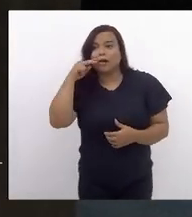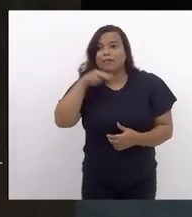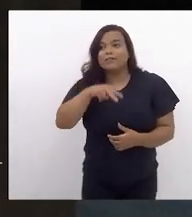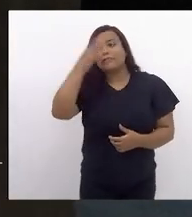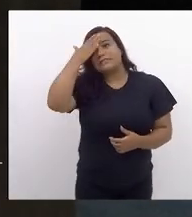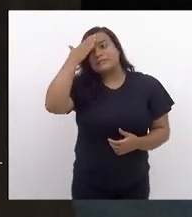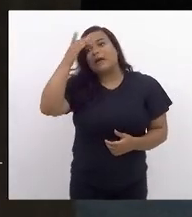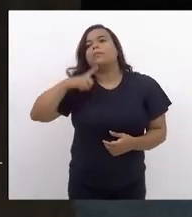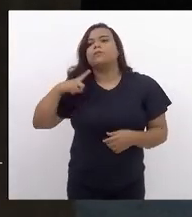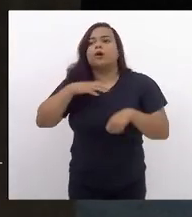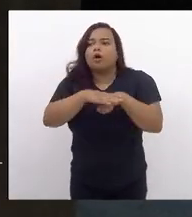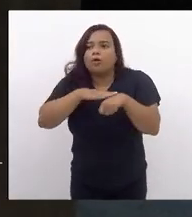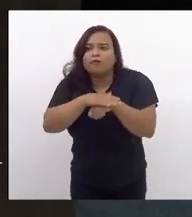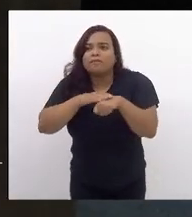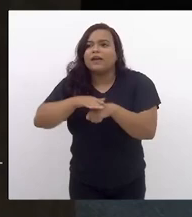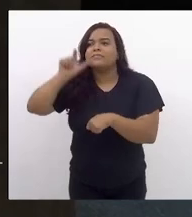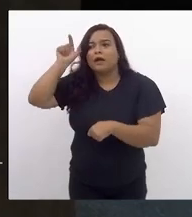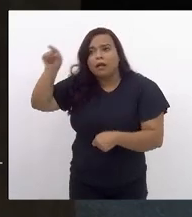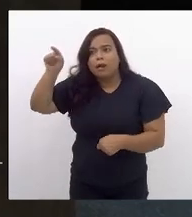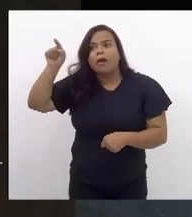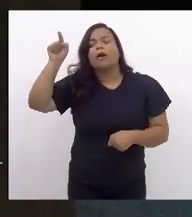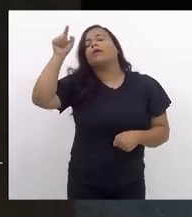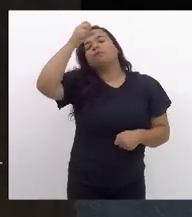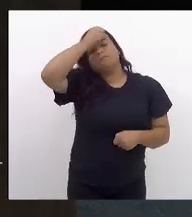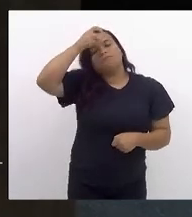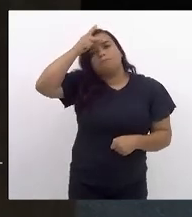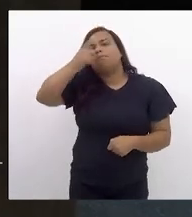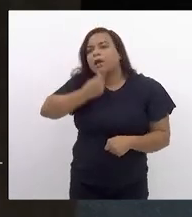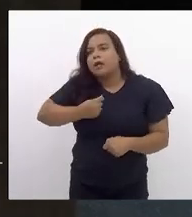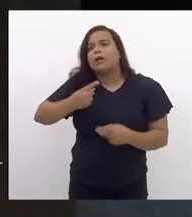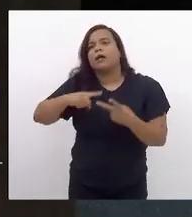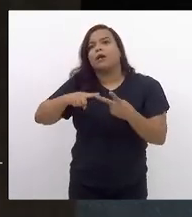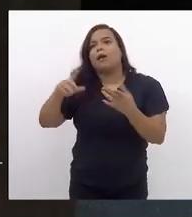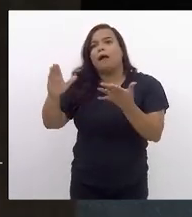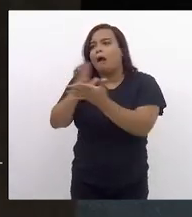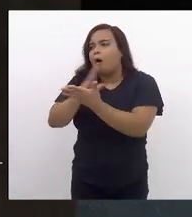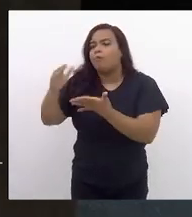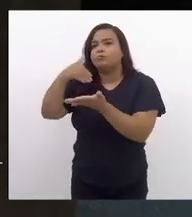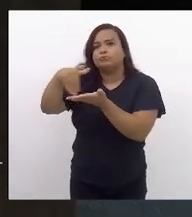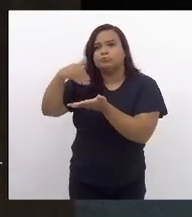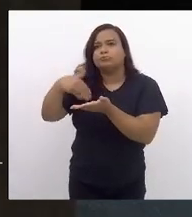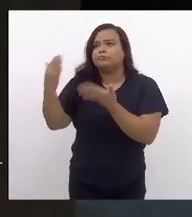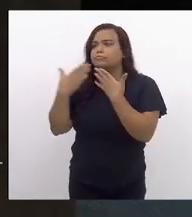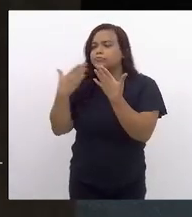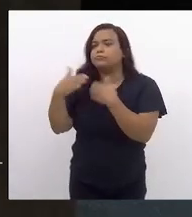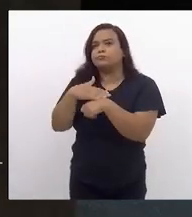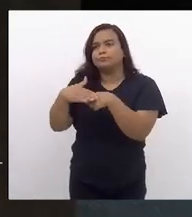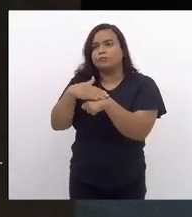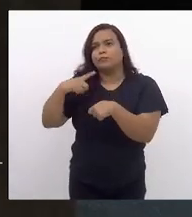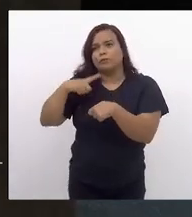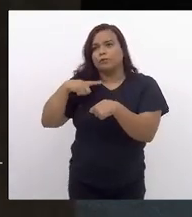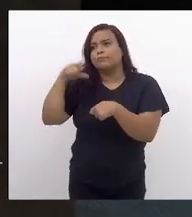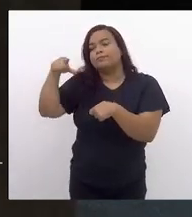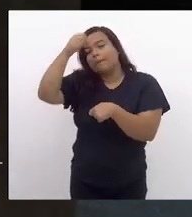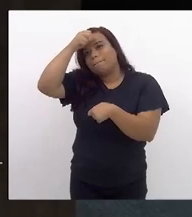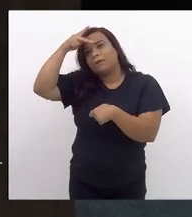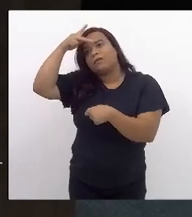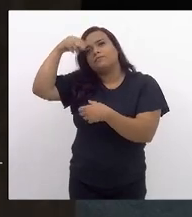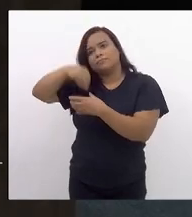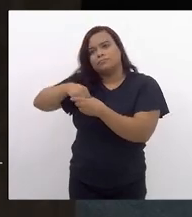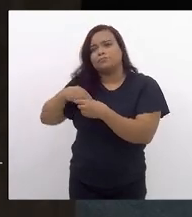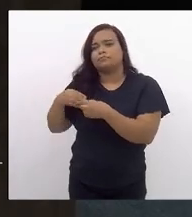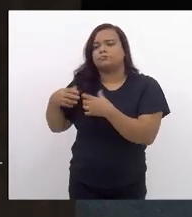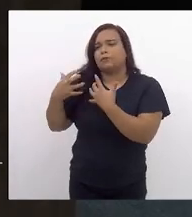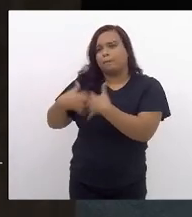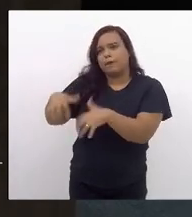fazer uma conversa com o prefeito e alguns secretários lá na prefeitura de Petrópolis,